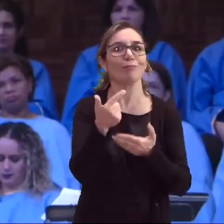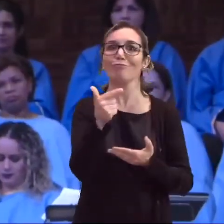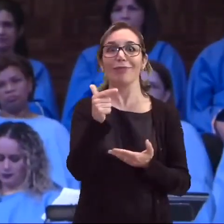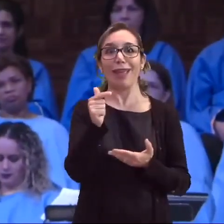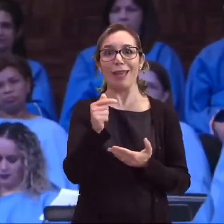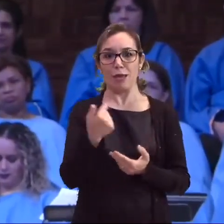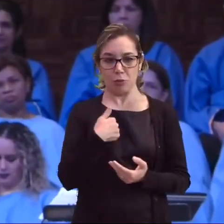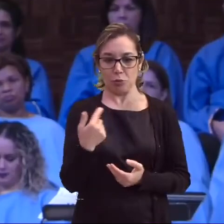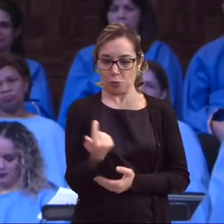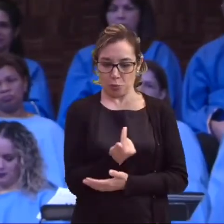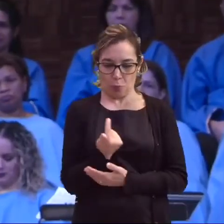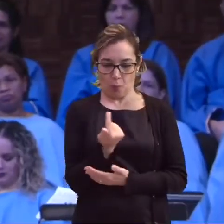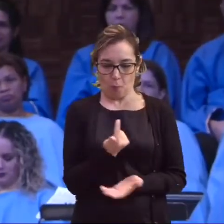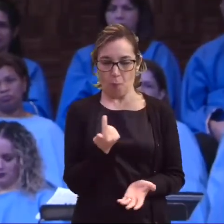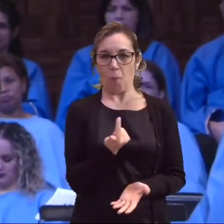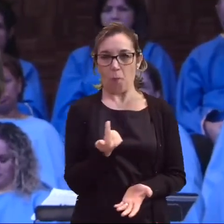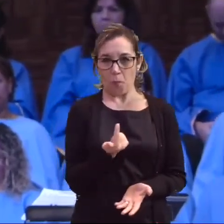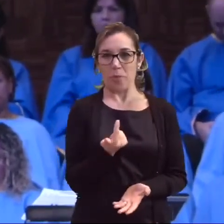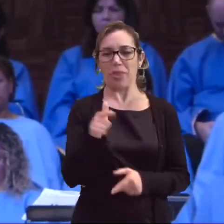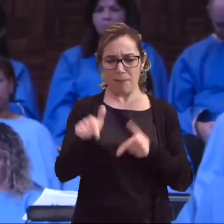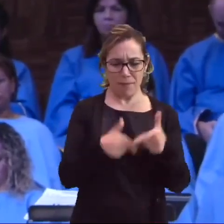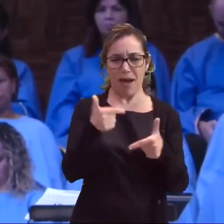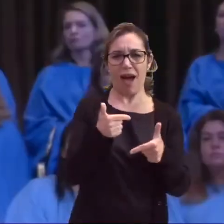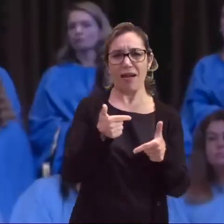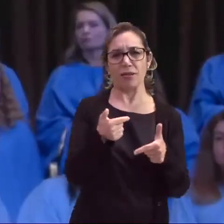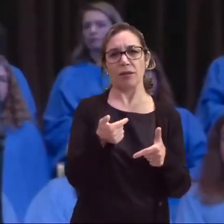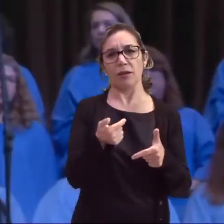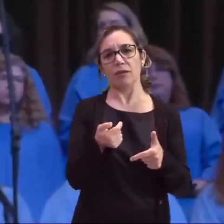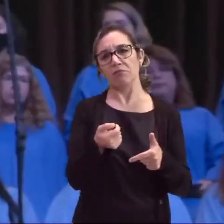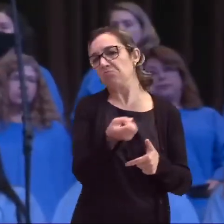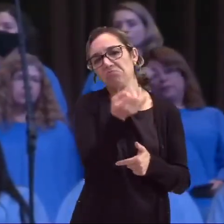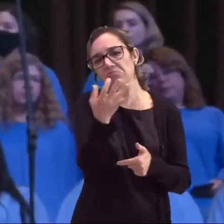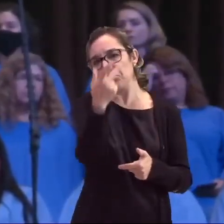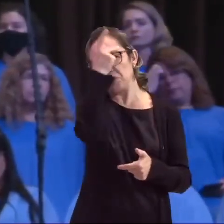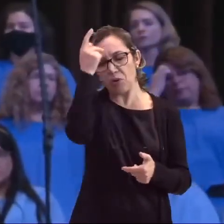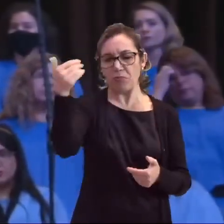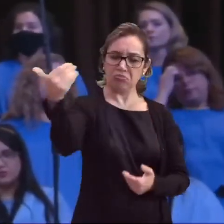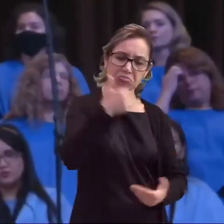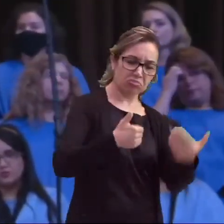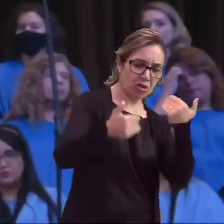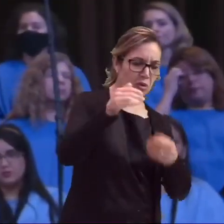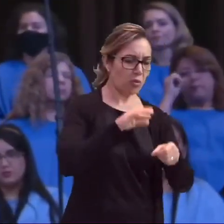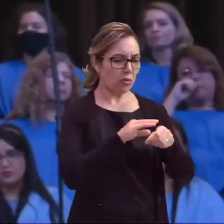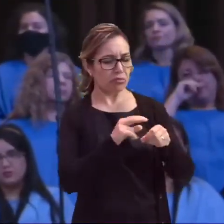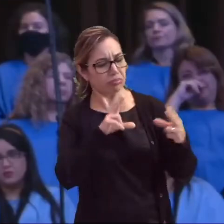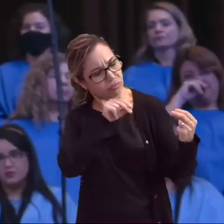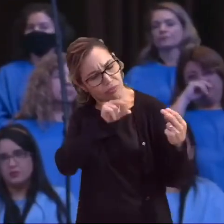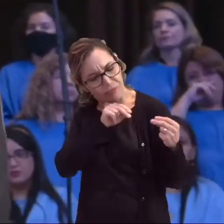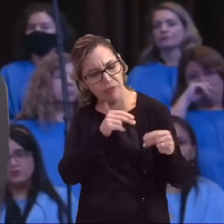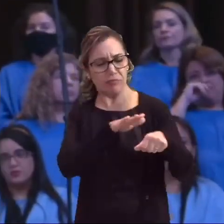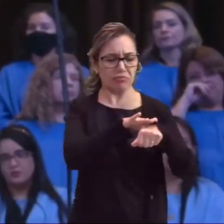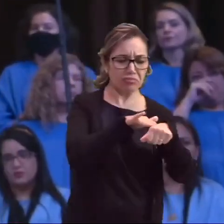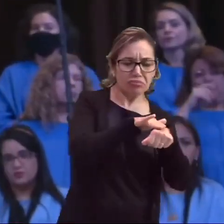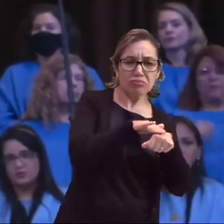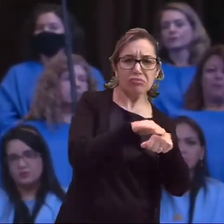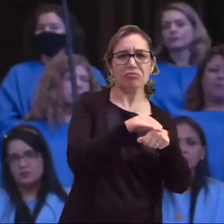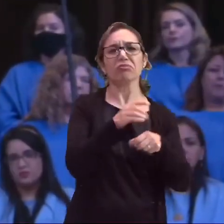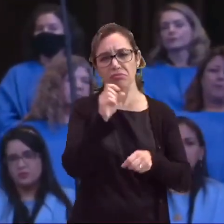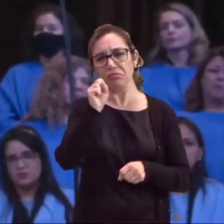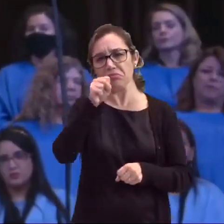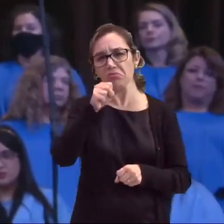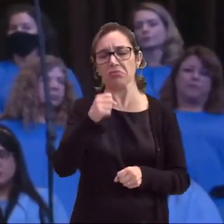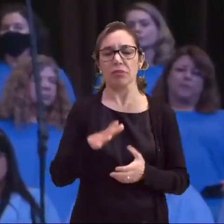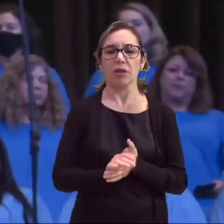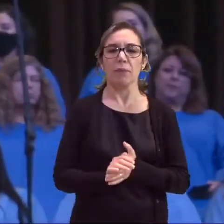Pastoral então eu vinha ficava ali nos horários anunciava os horários algumas pessoas eram agendadas outras vinham para conversar com o pastor